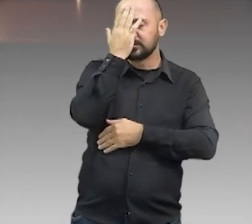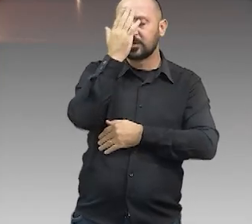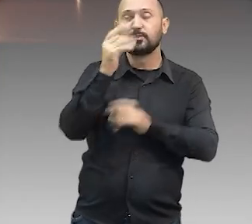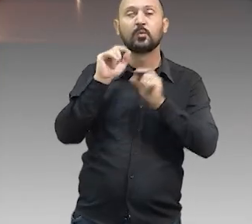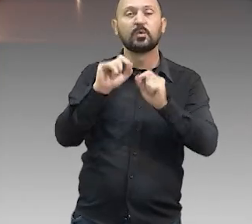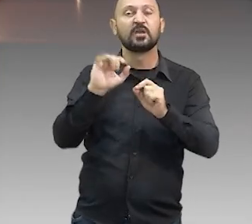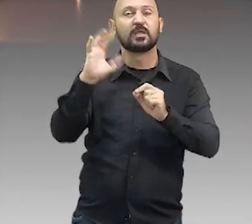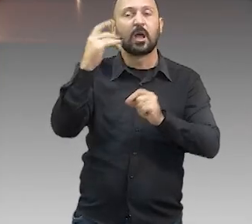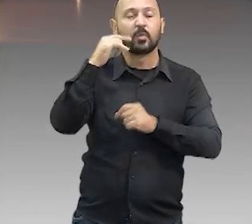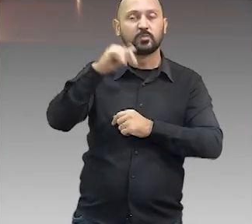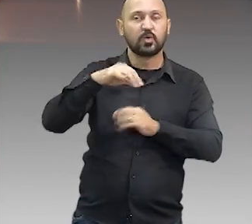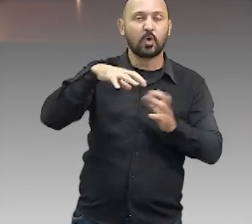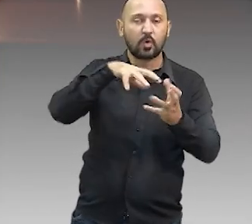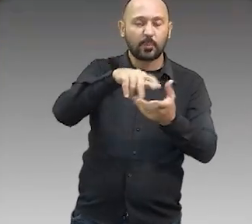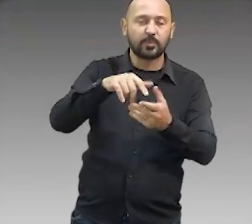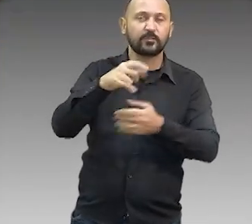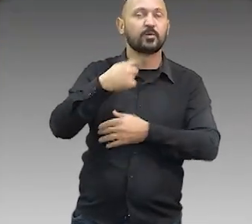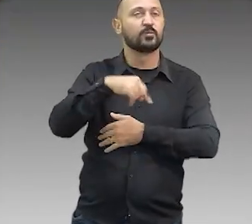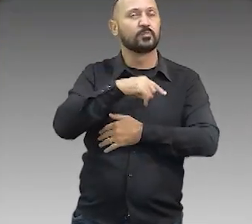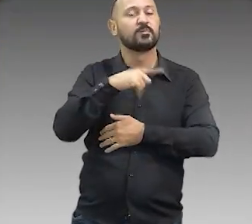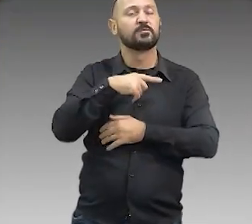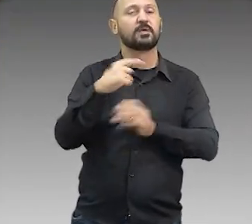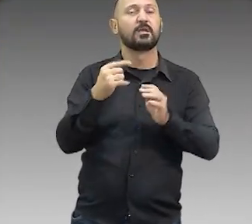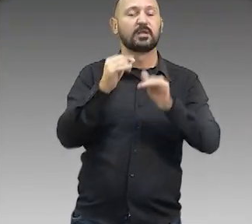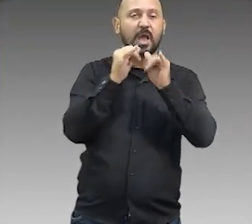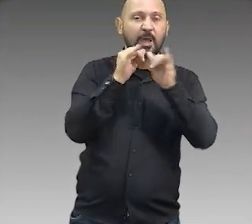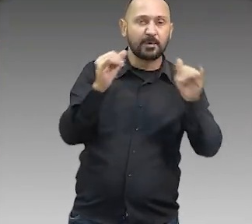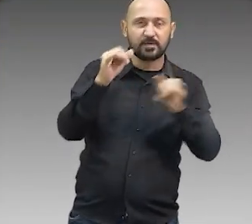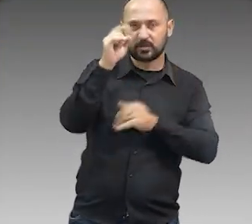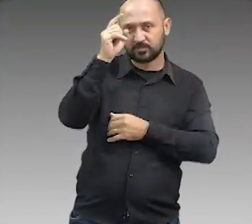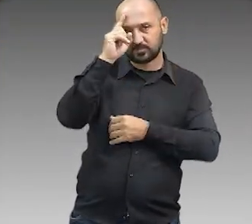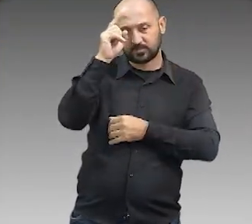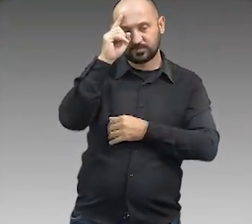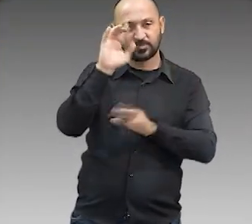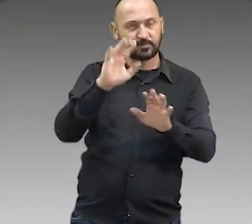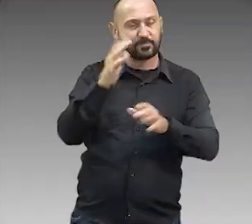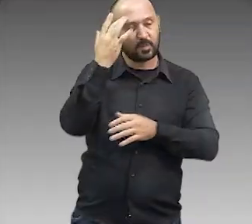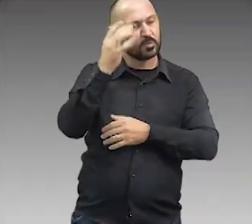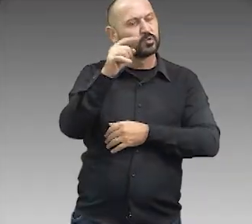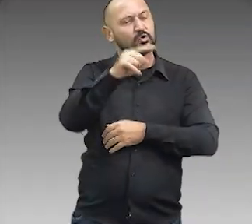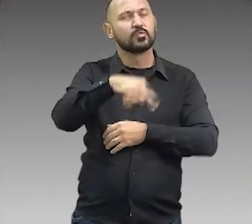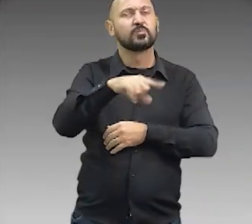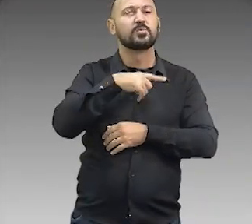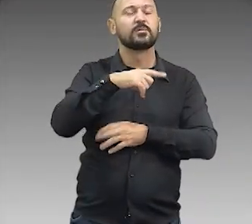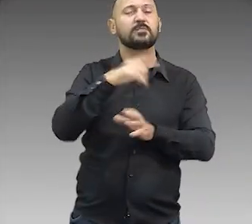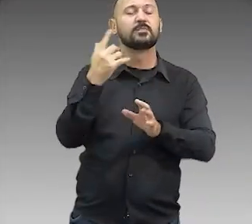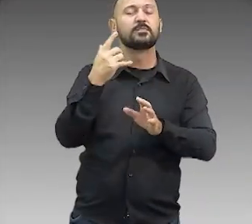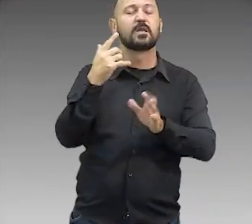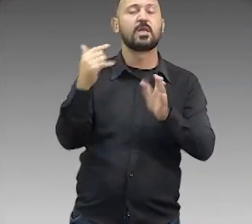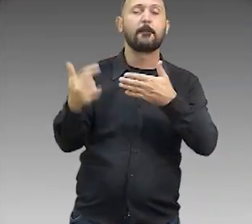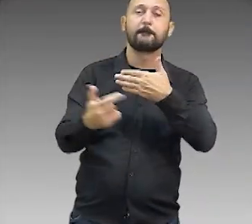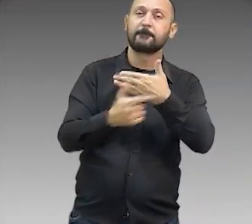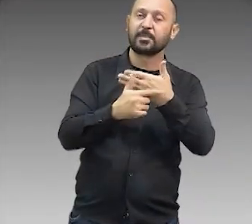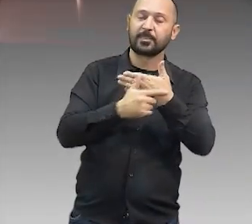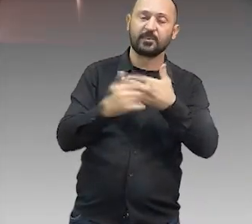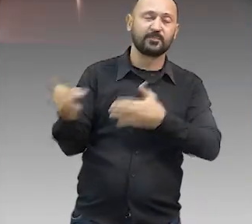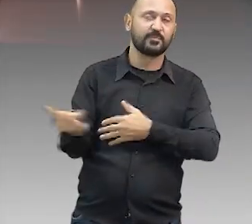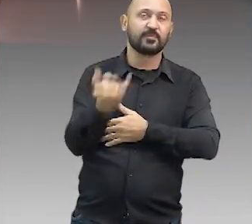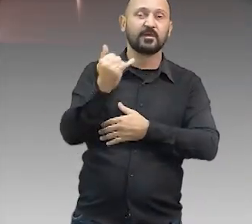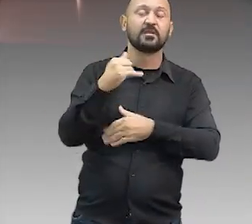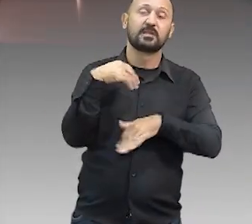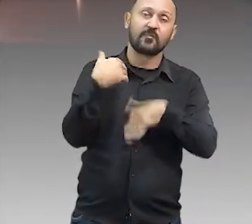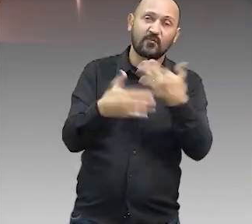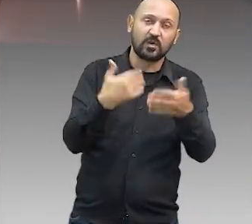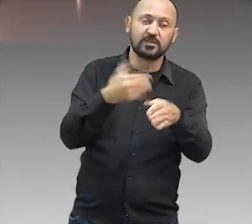o que está acontecendo no mundo. Então, a gente está trazendo a mensagem todos os dias. E eu acredito que o senhor tem um papel importantíssimo